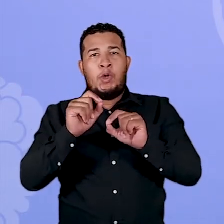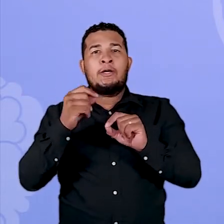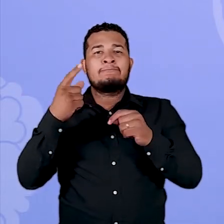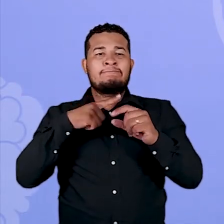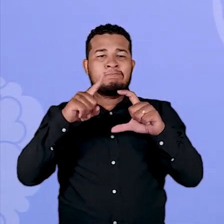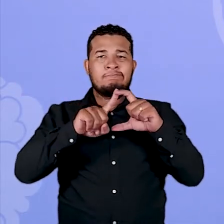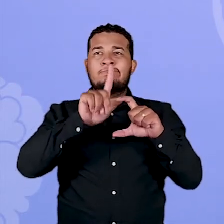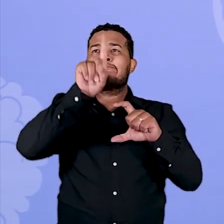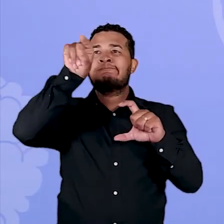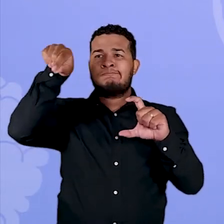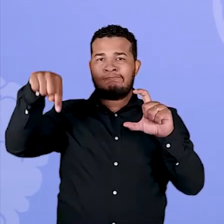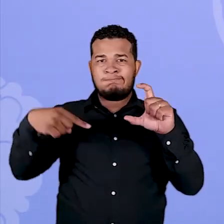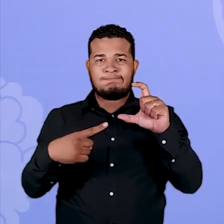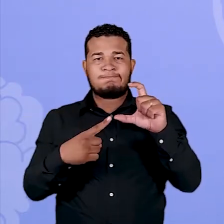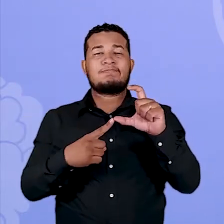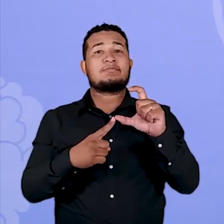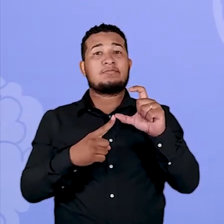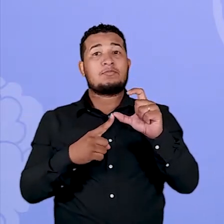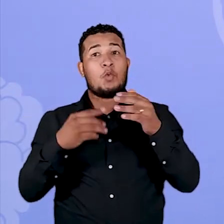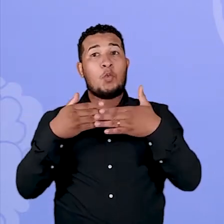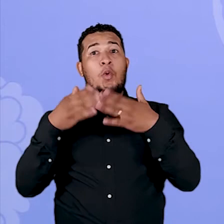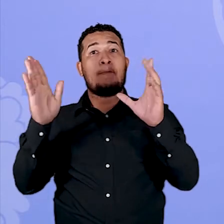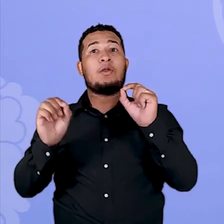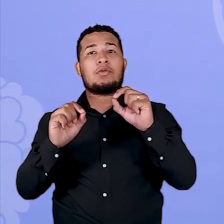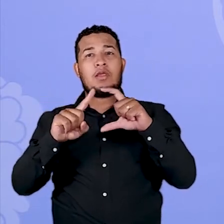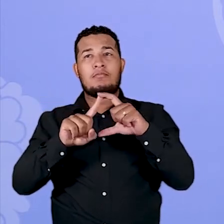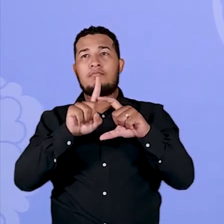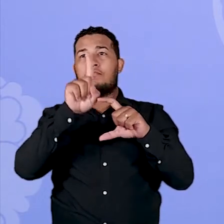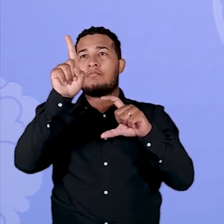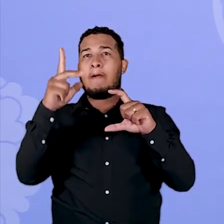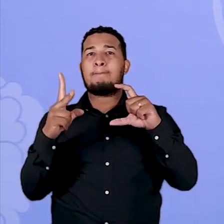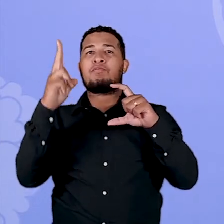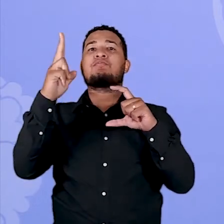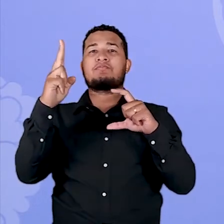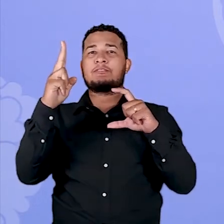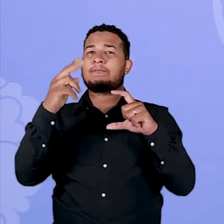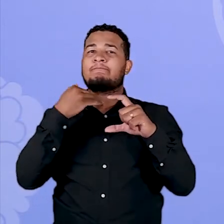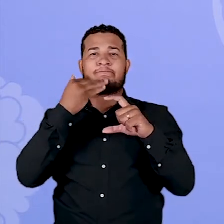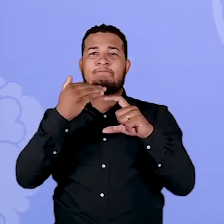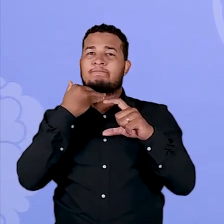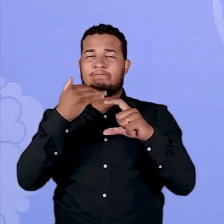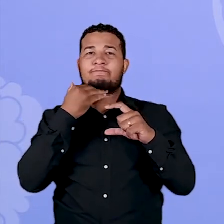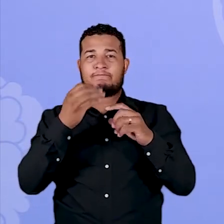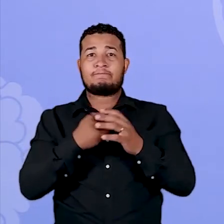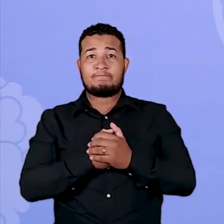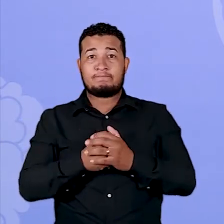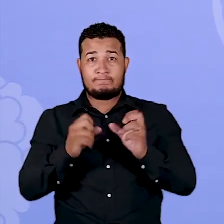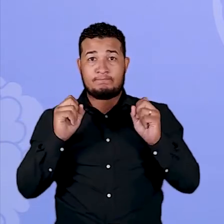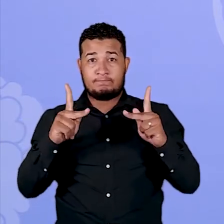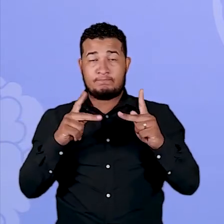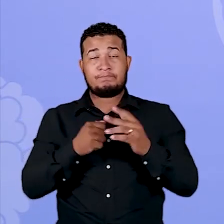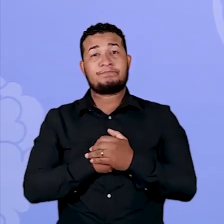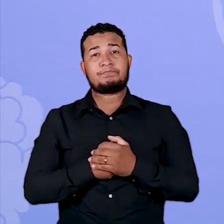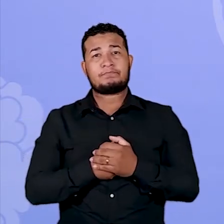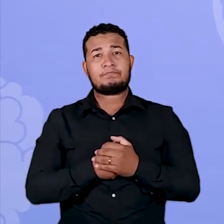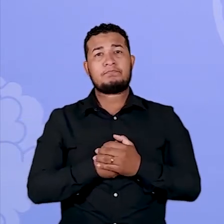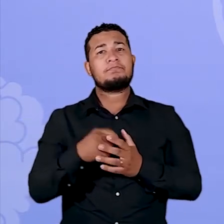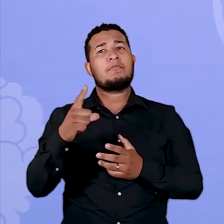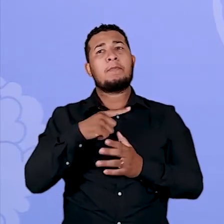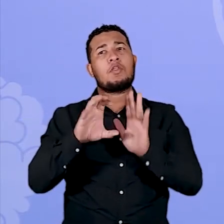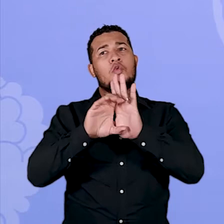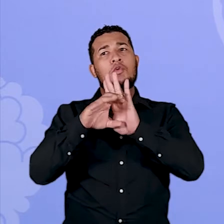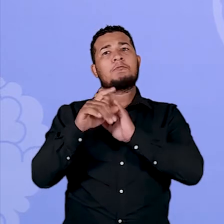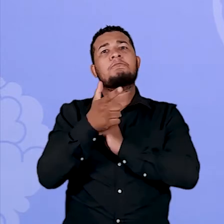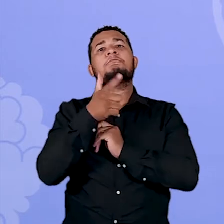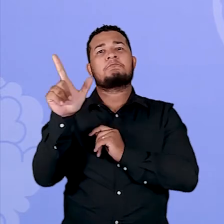e sai e volta, e o circuito aberto eu interrompo e aí minha corrente não consegue fluir no meu sistema. Beleza? E